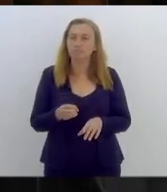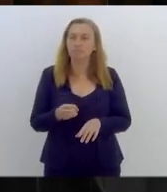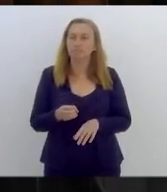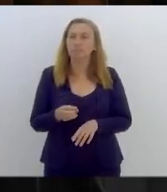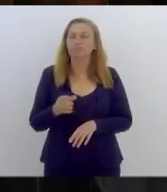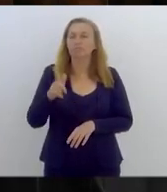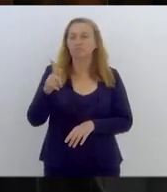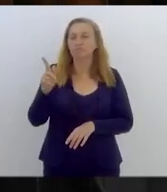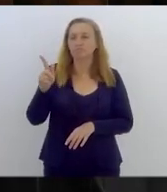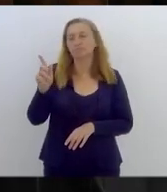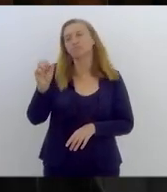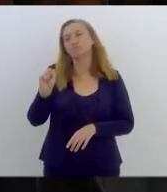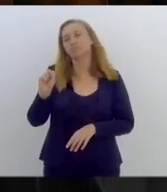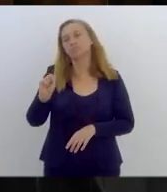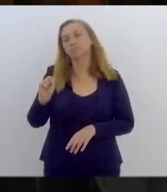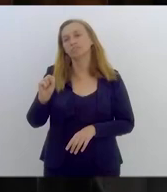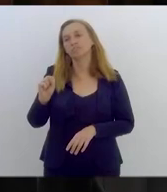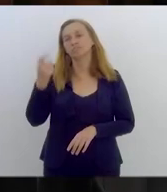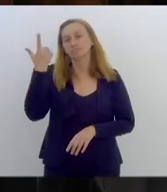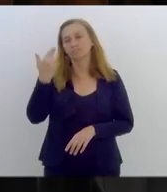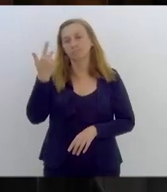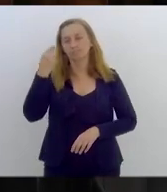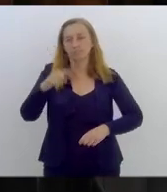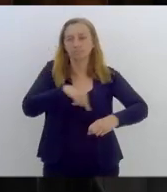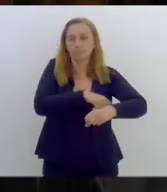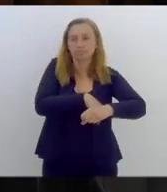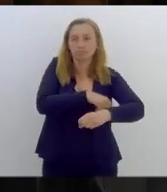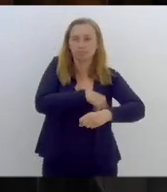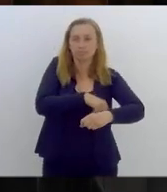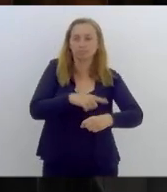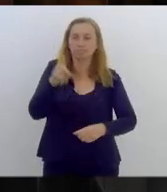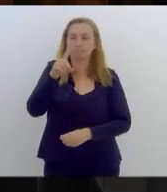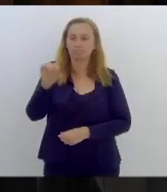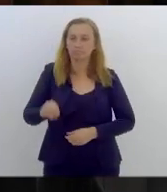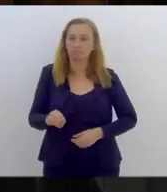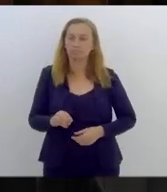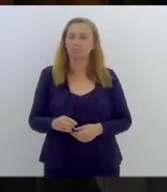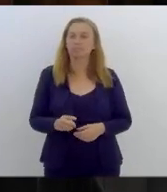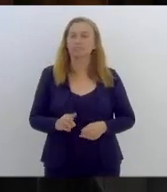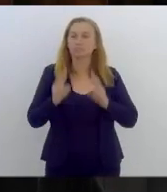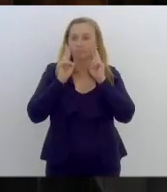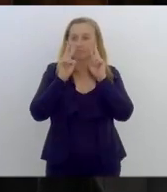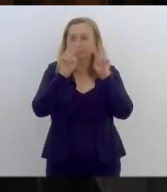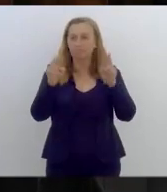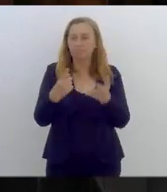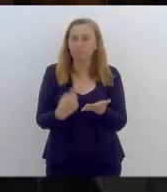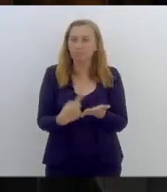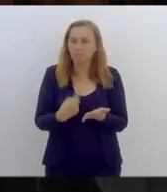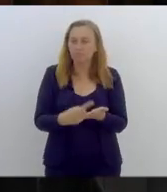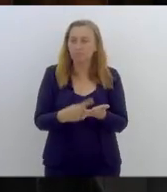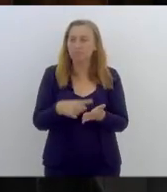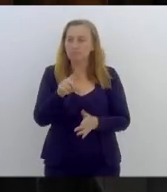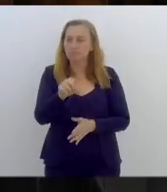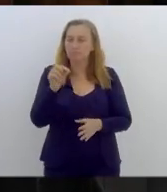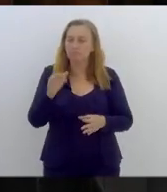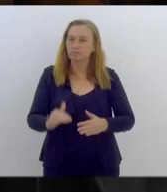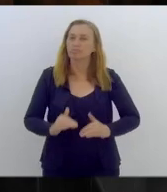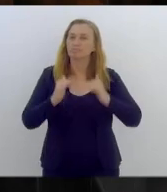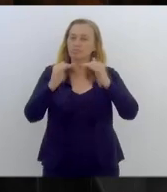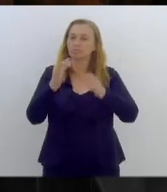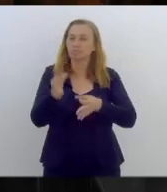gás natural o gás de cozinha e o diesel então sobre o ponto de vista do acordo por decisão do